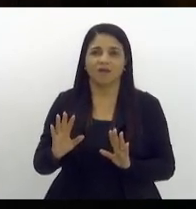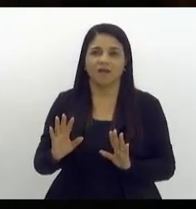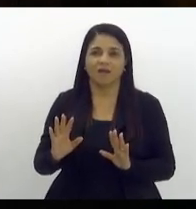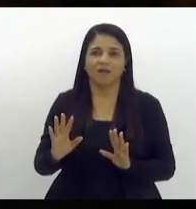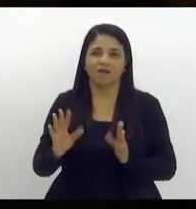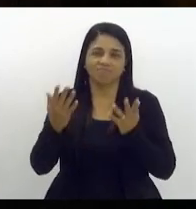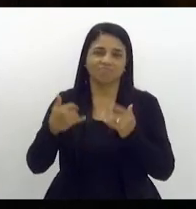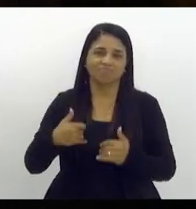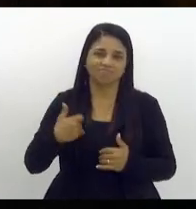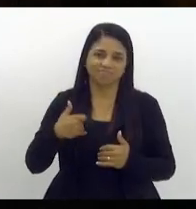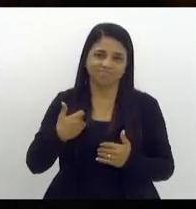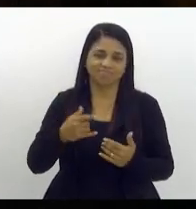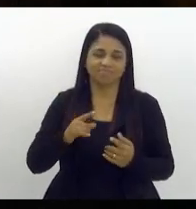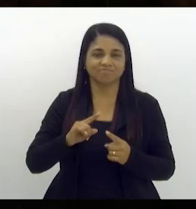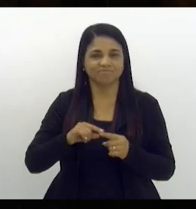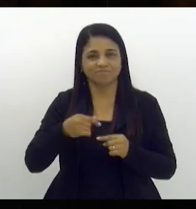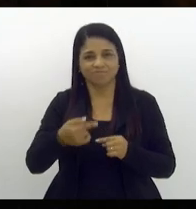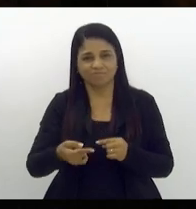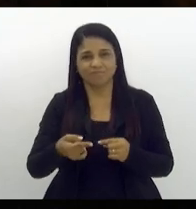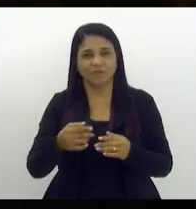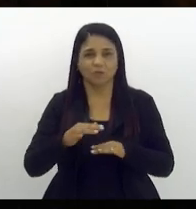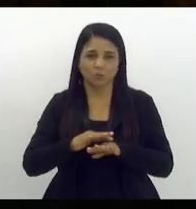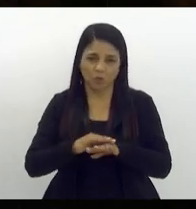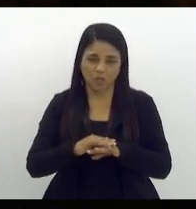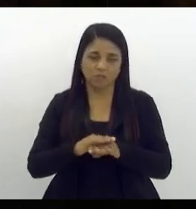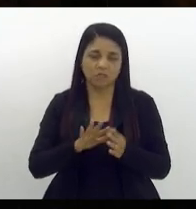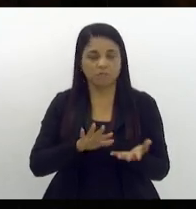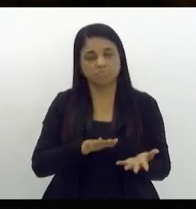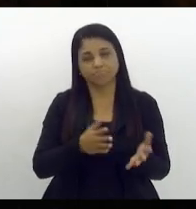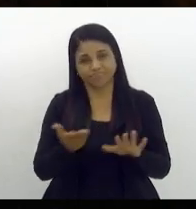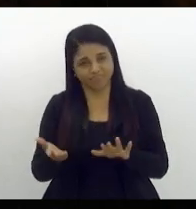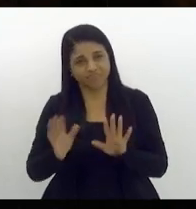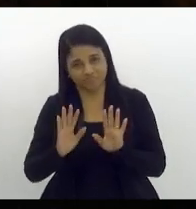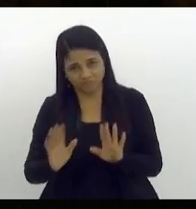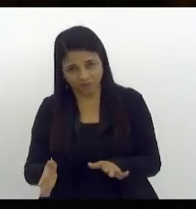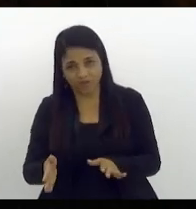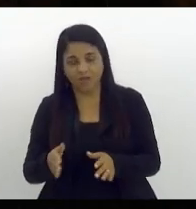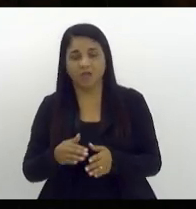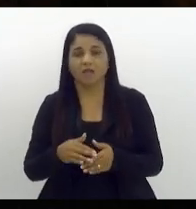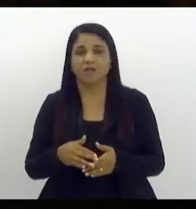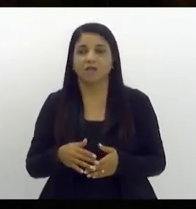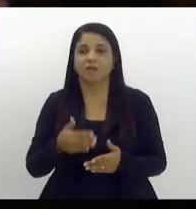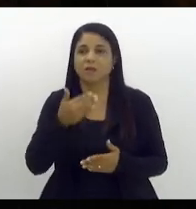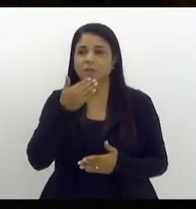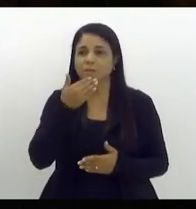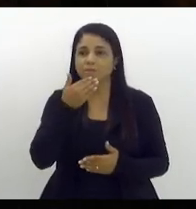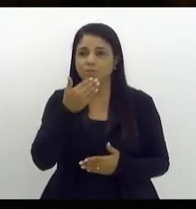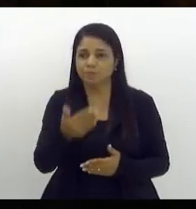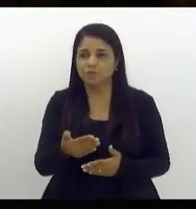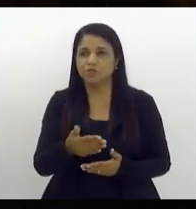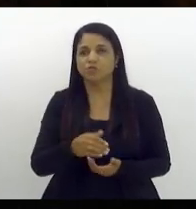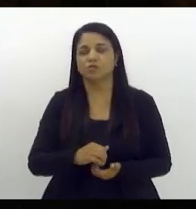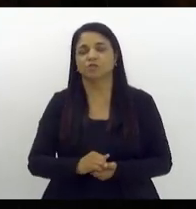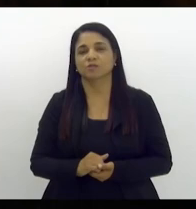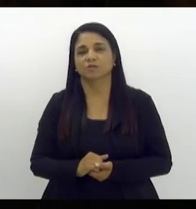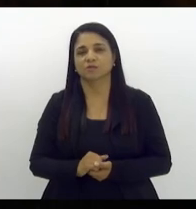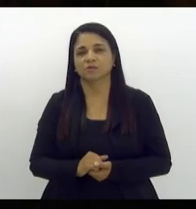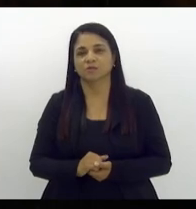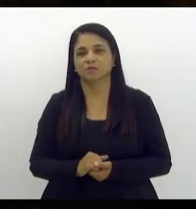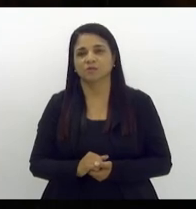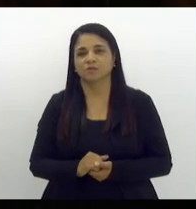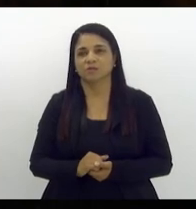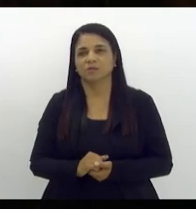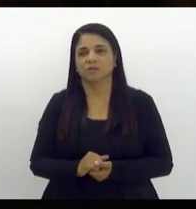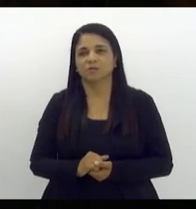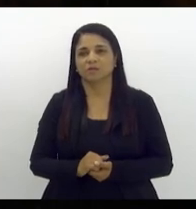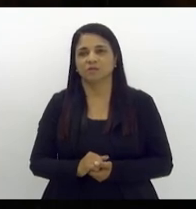essa doença. Então, lamentar muito, queria pedir até até caiu meu telefone, queria até, em vez de pedir